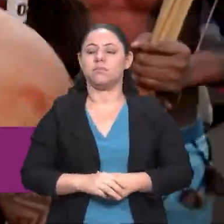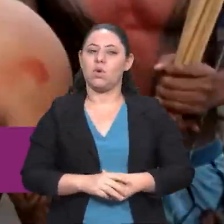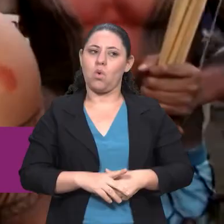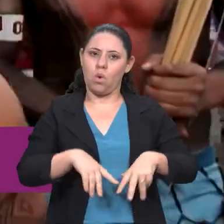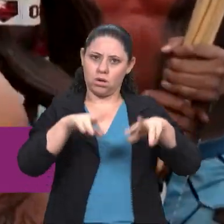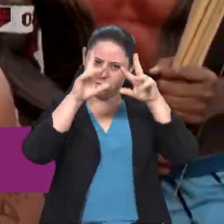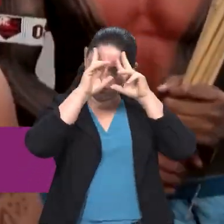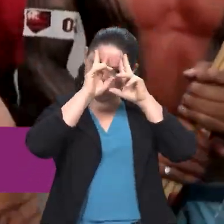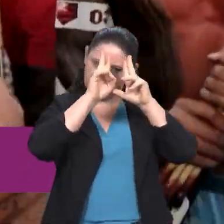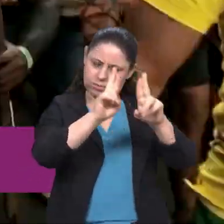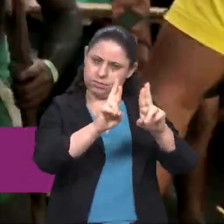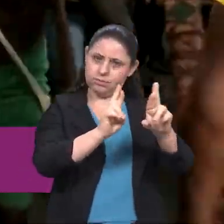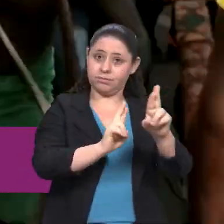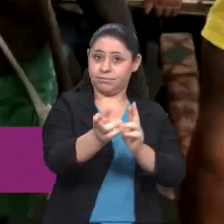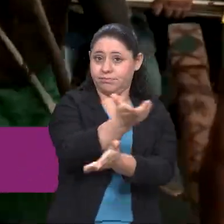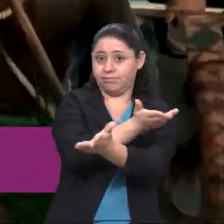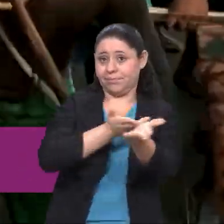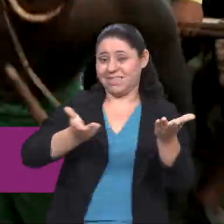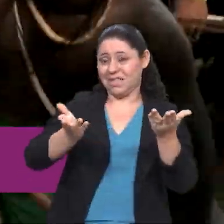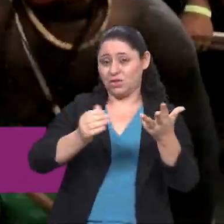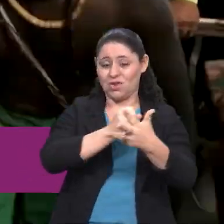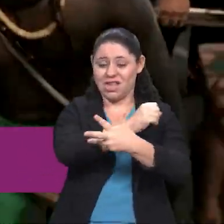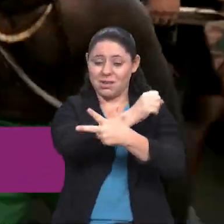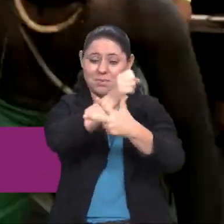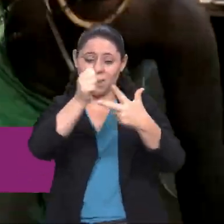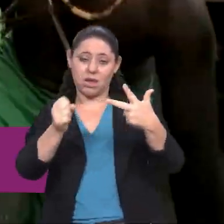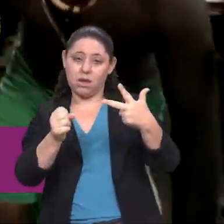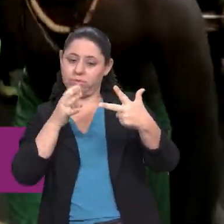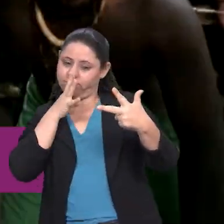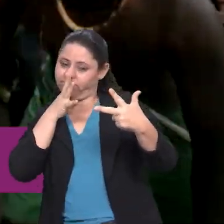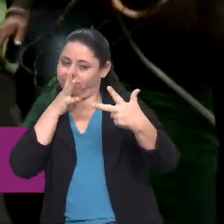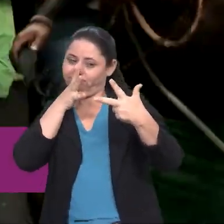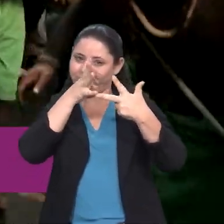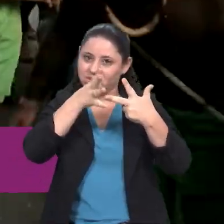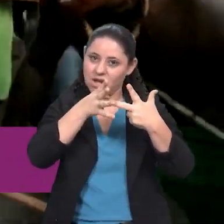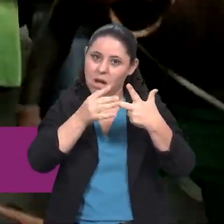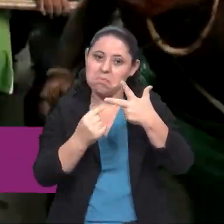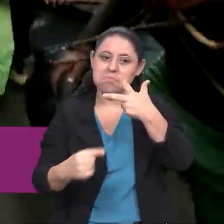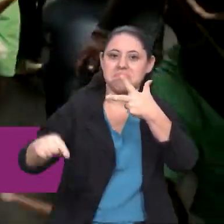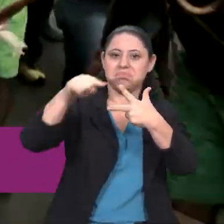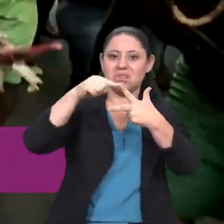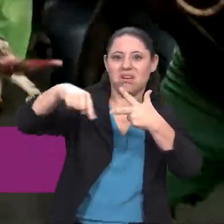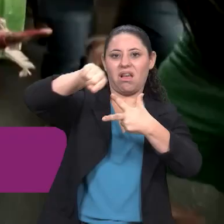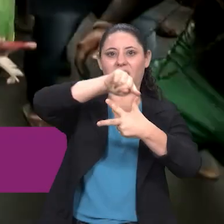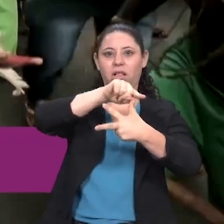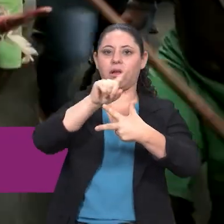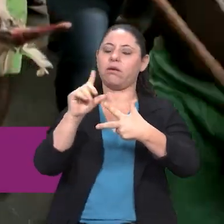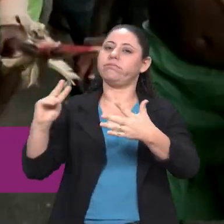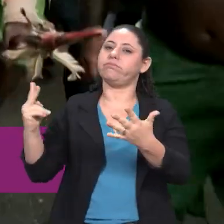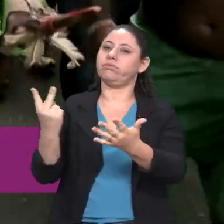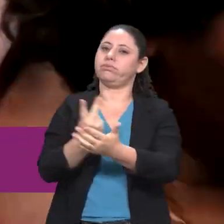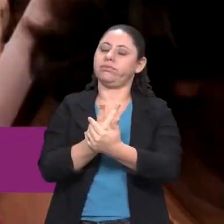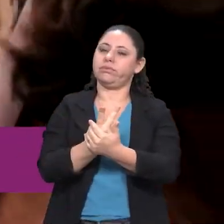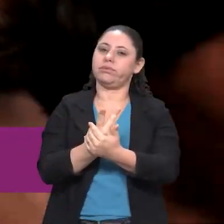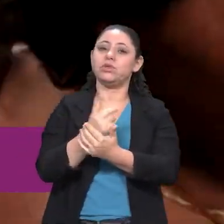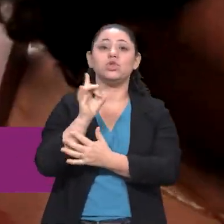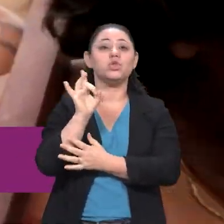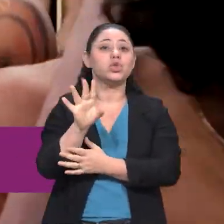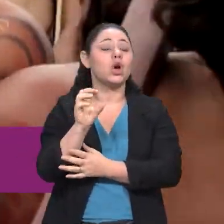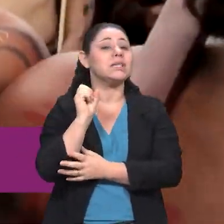a esses princípios é fundamental. A interferência de um poder em outro deve ser vista somente em